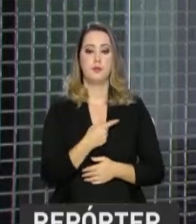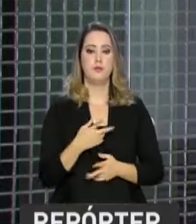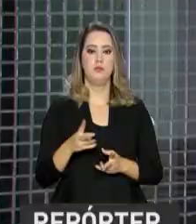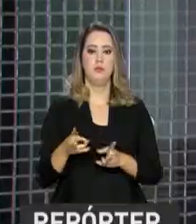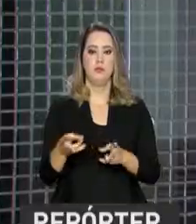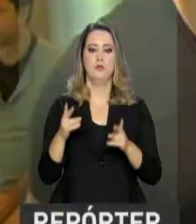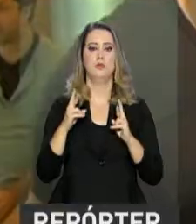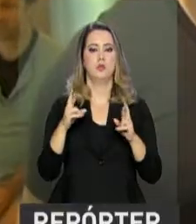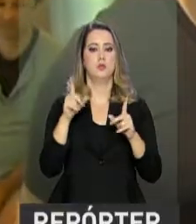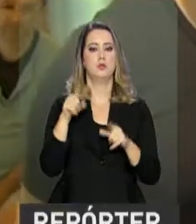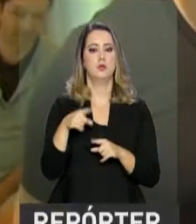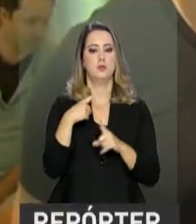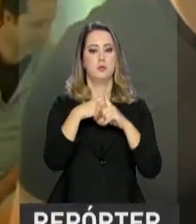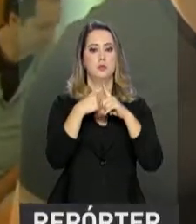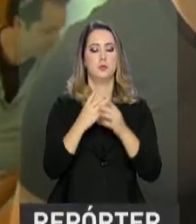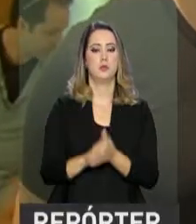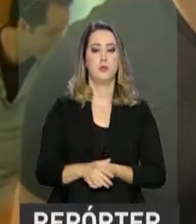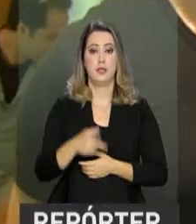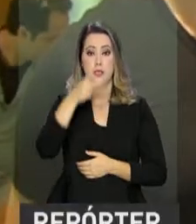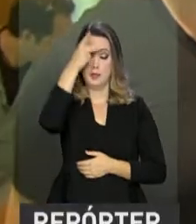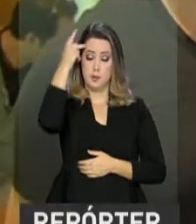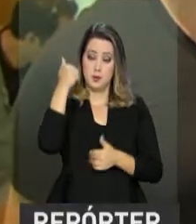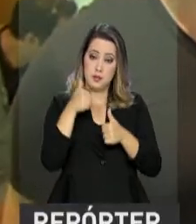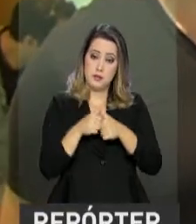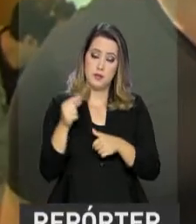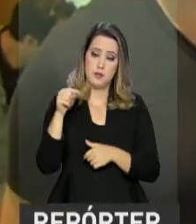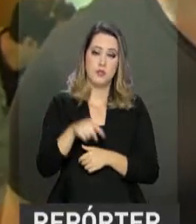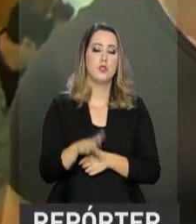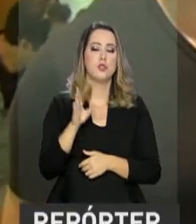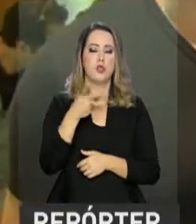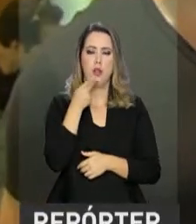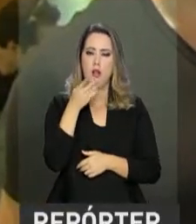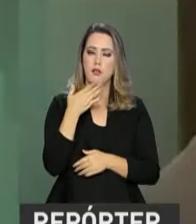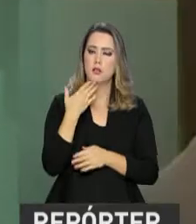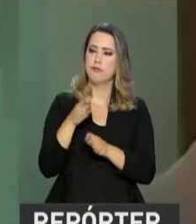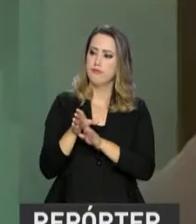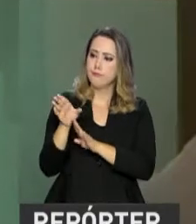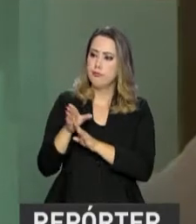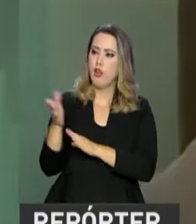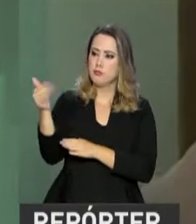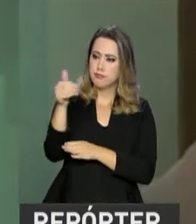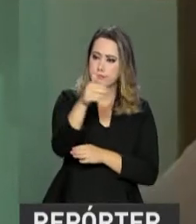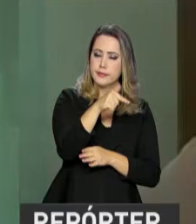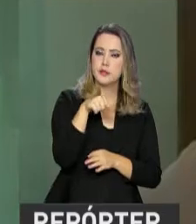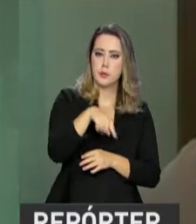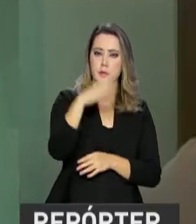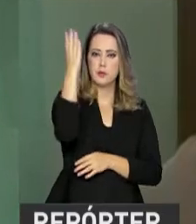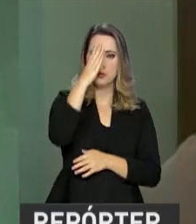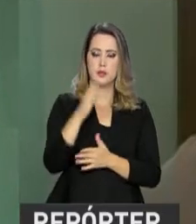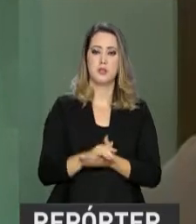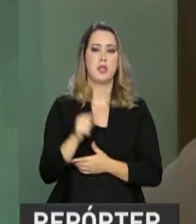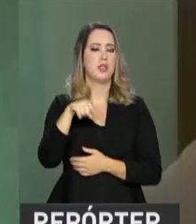perspectiva é positiva. E quem esteve por aqui já quer recomendar para os amigos. Com certeza eu recomendo, aqui é ótimo.